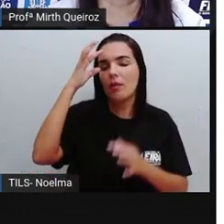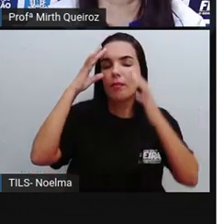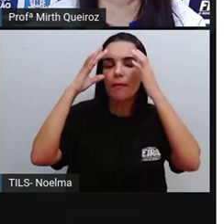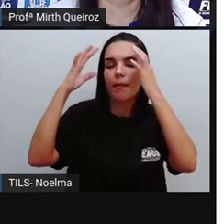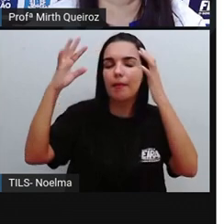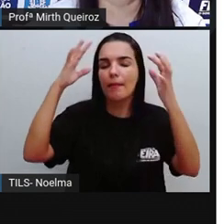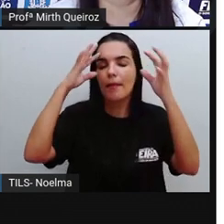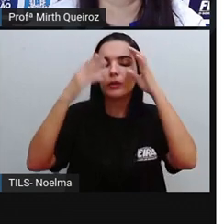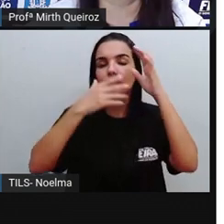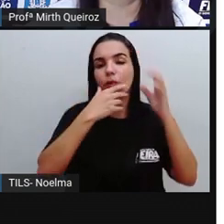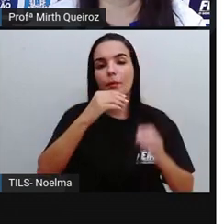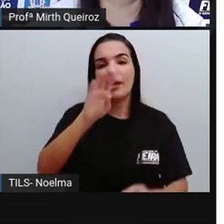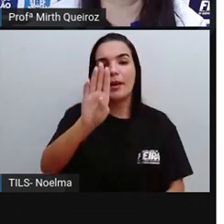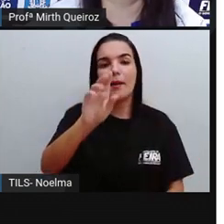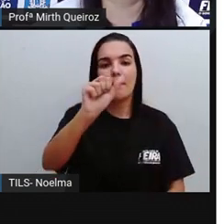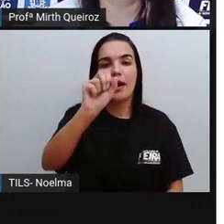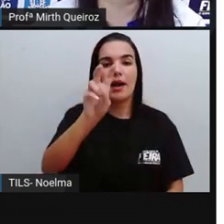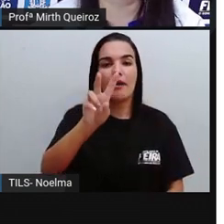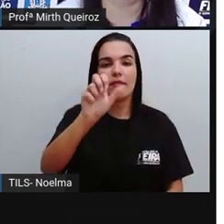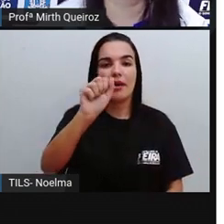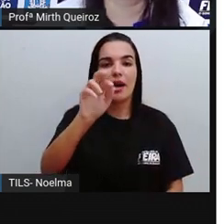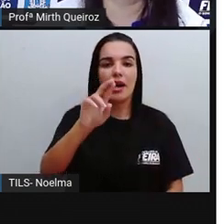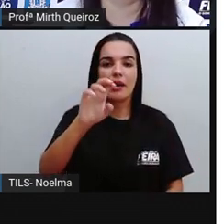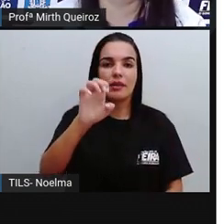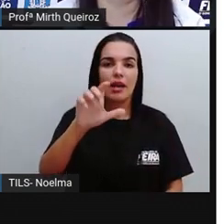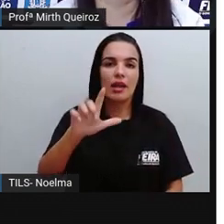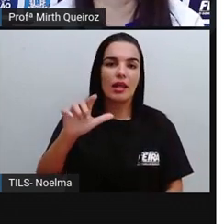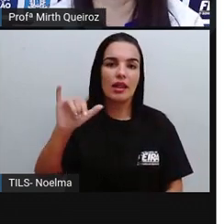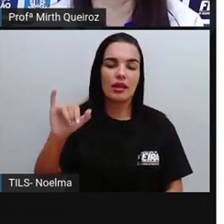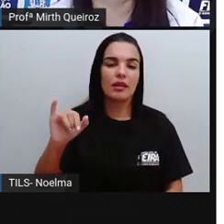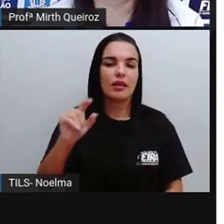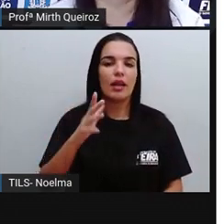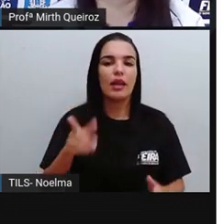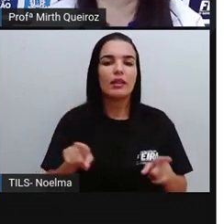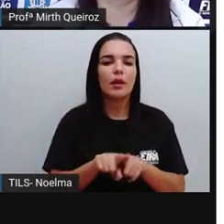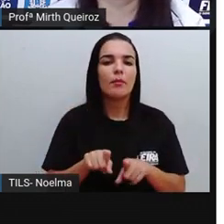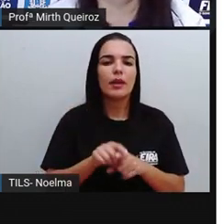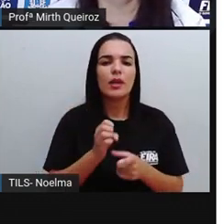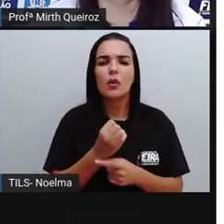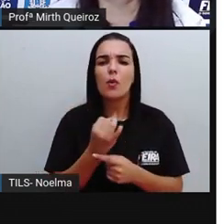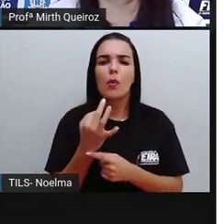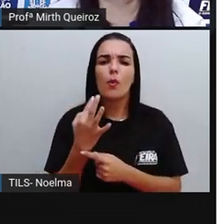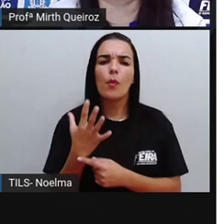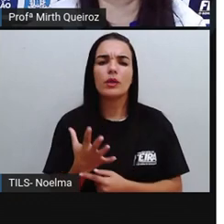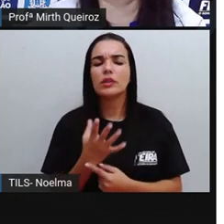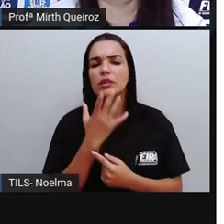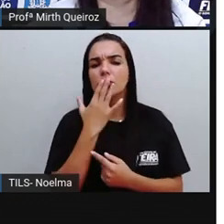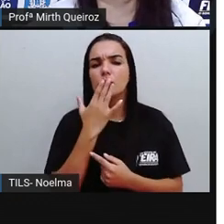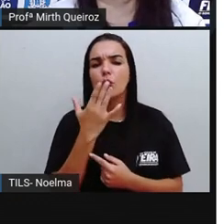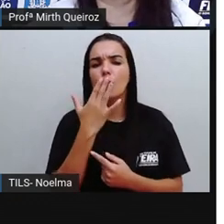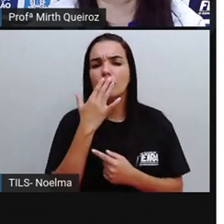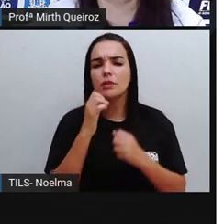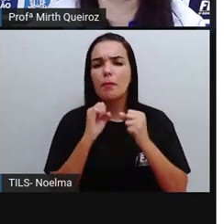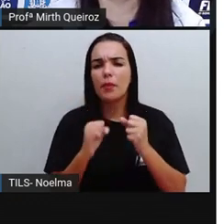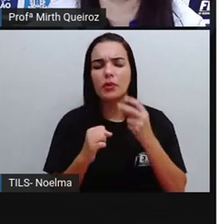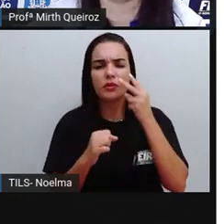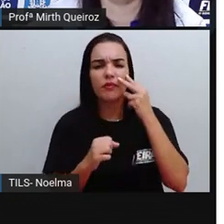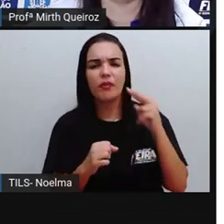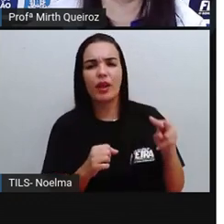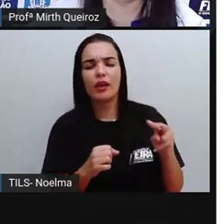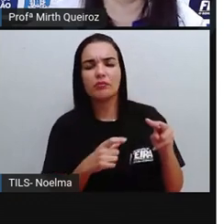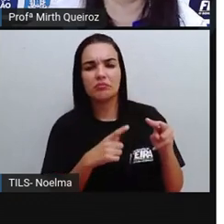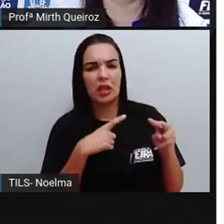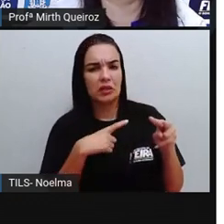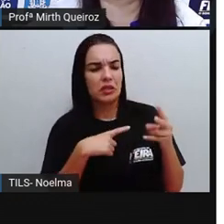Quantas cores vocês podem observar aí nessa figura? Que cores estão presentes aí? Vamos analisar? Vamos analisar?